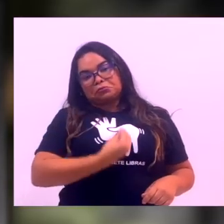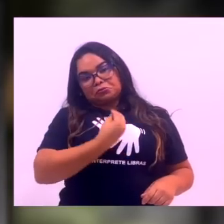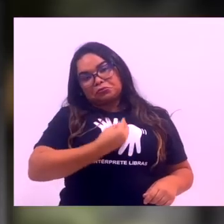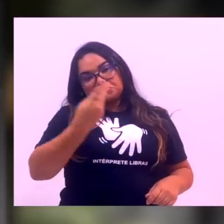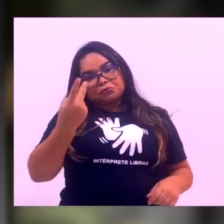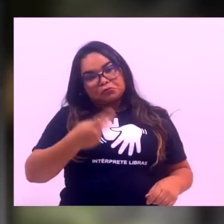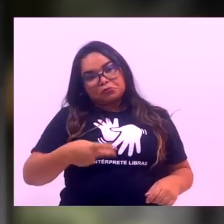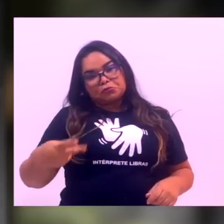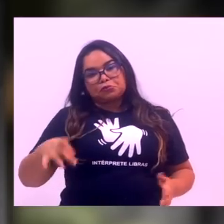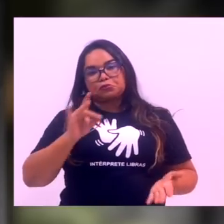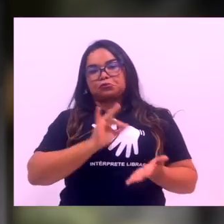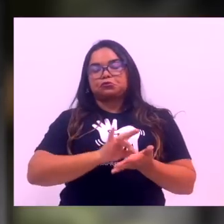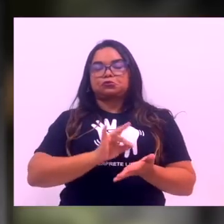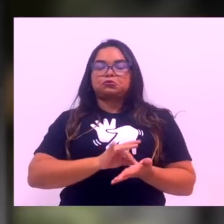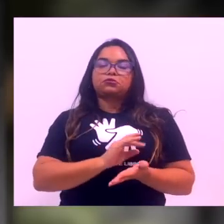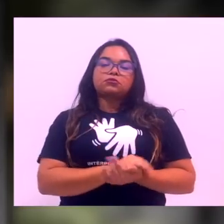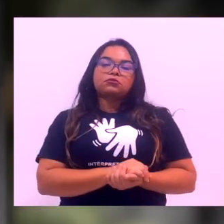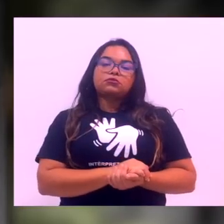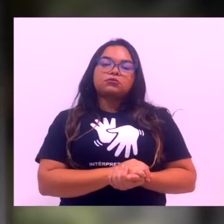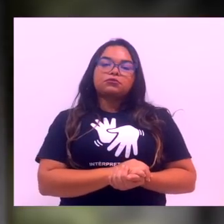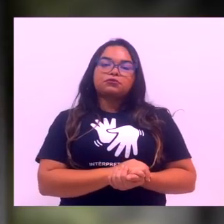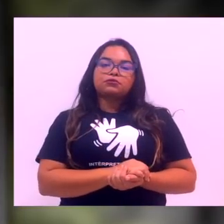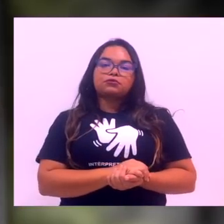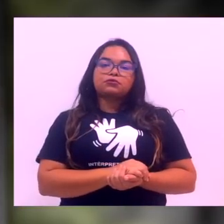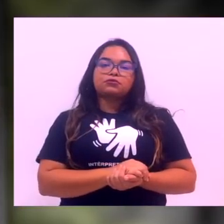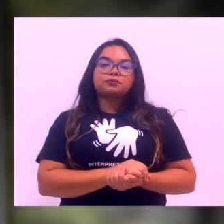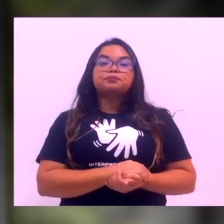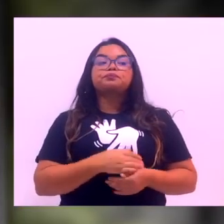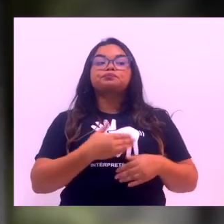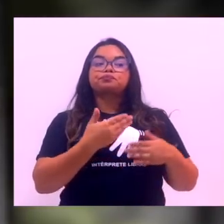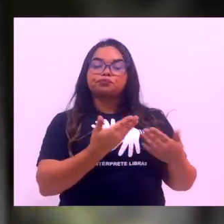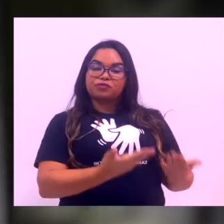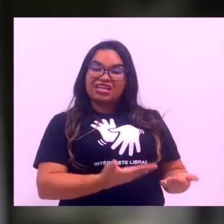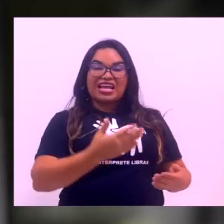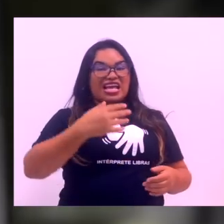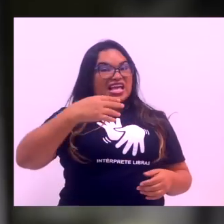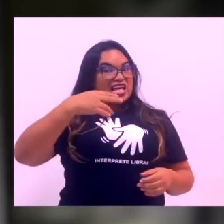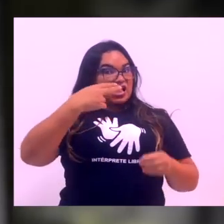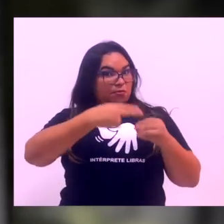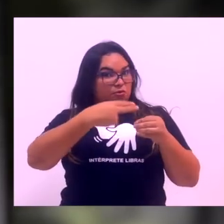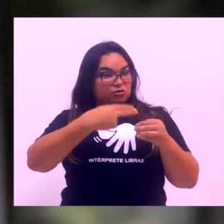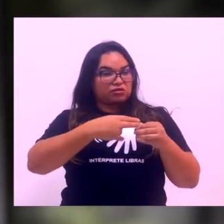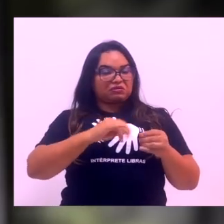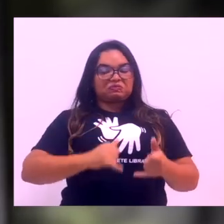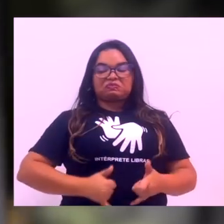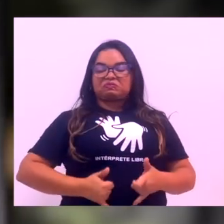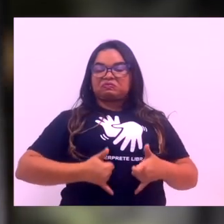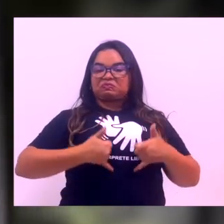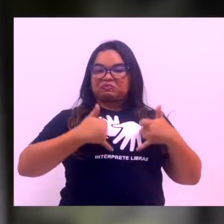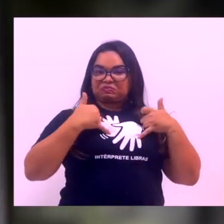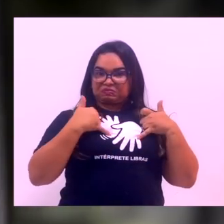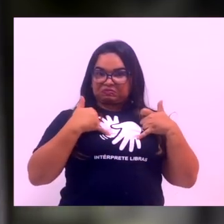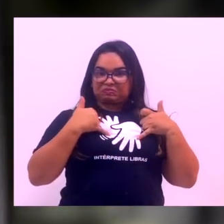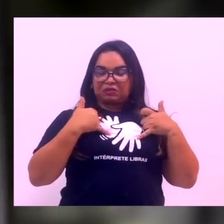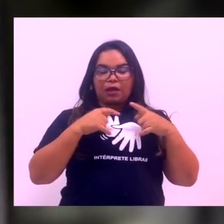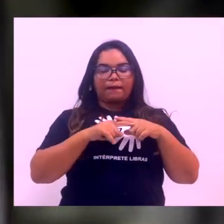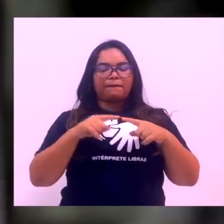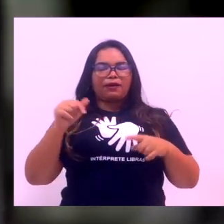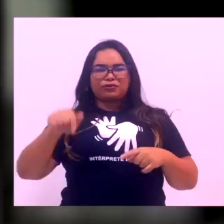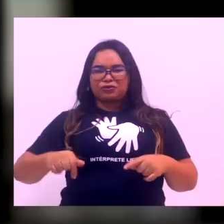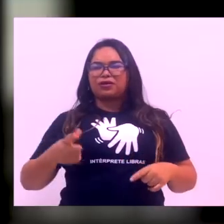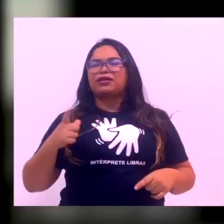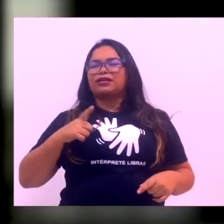possível? É mais do que possível, é uma realidade triste no mundo que nós estamos vivendo hoje. Portanto, este